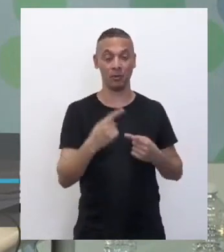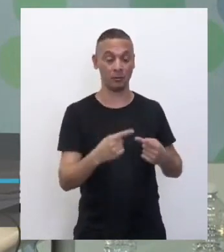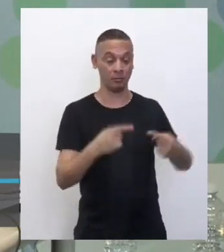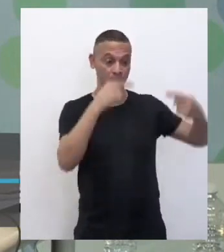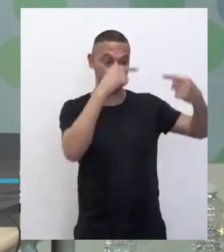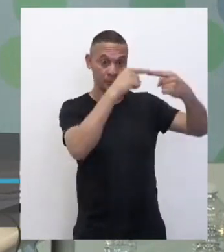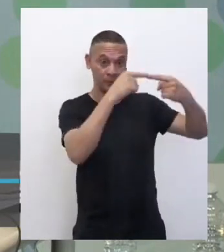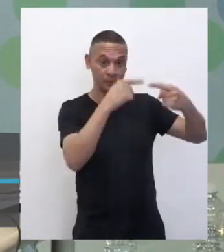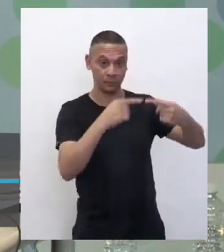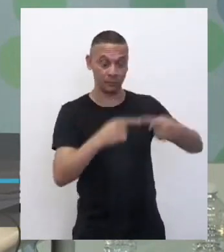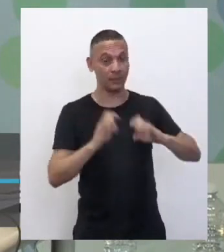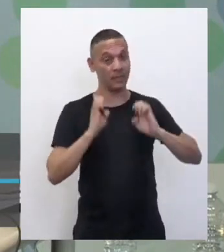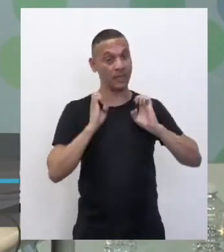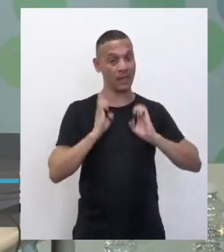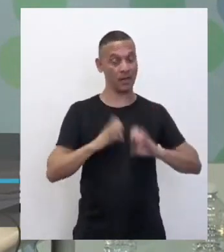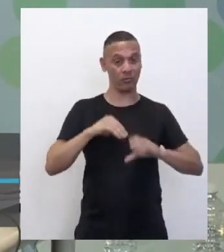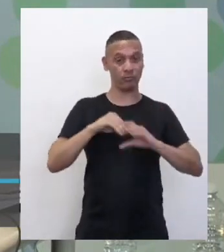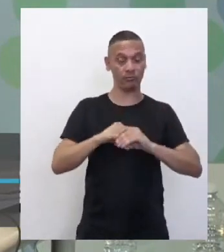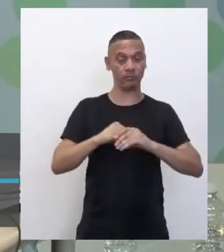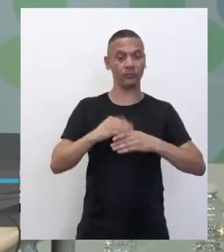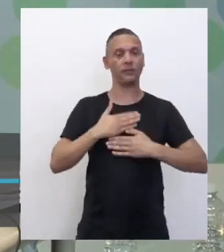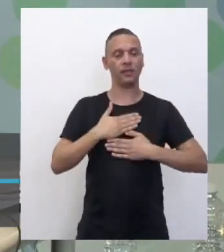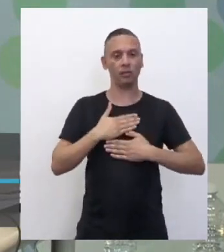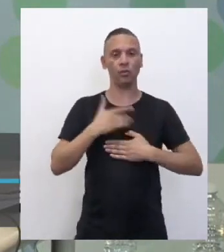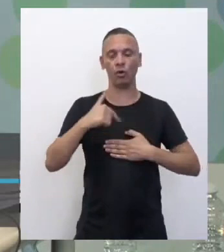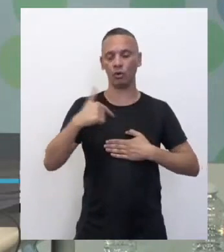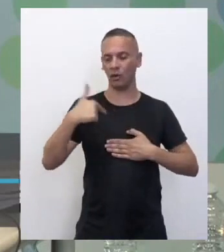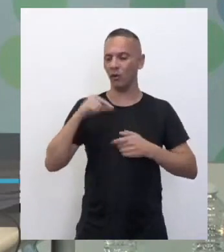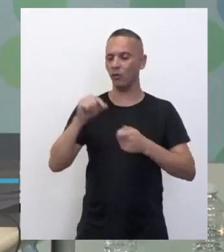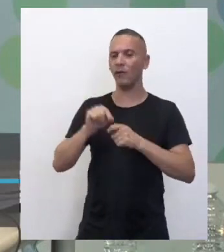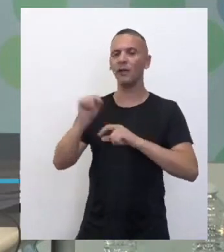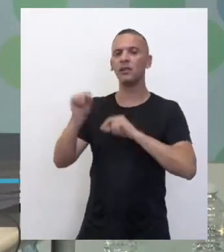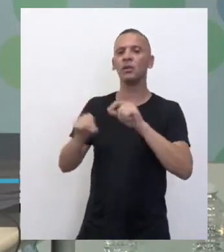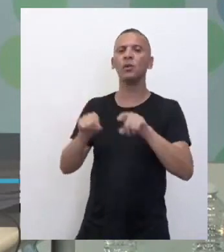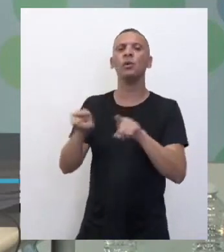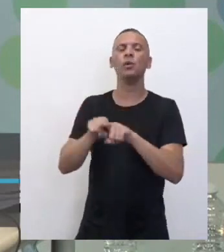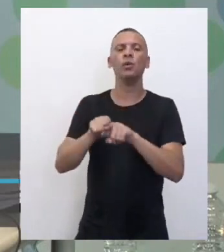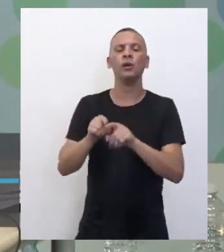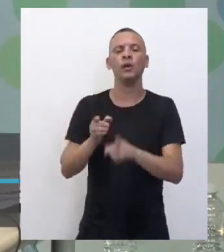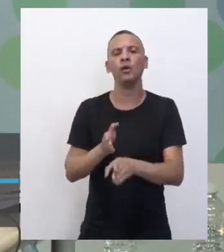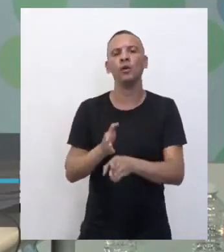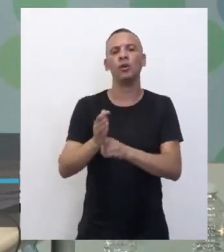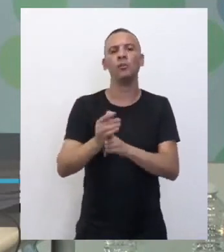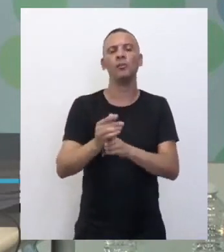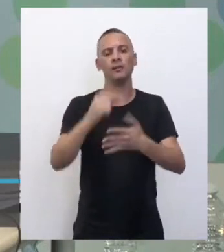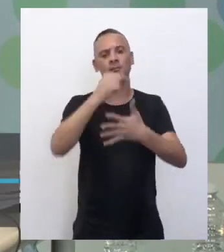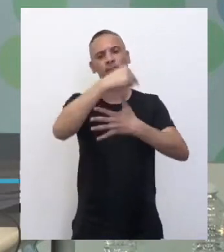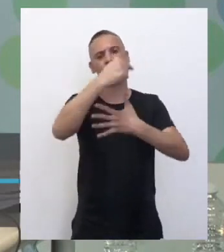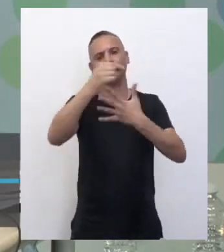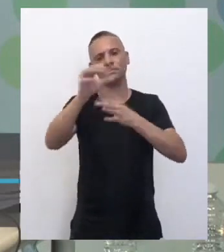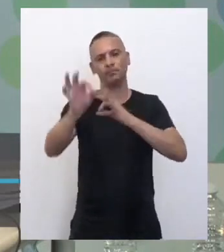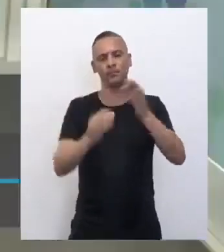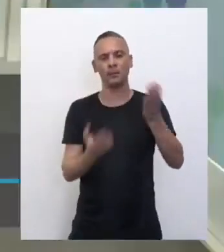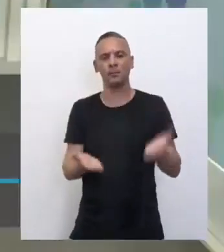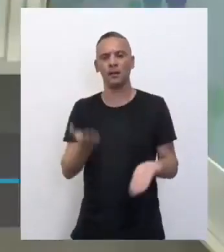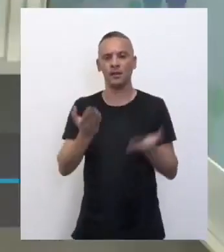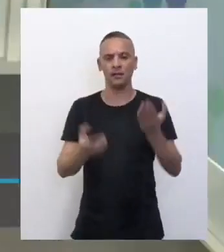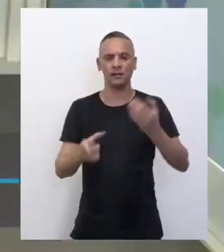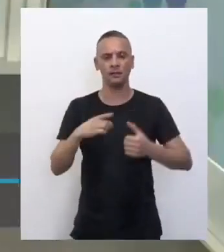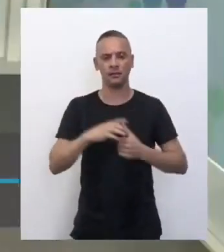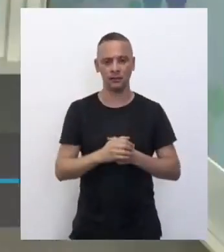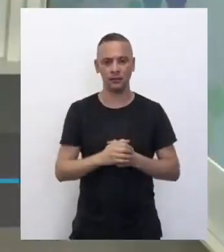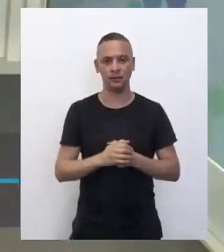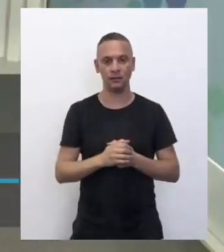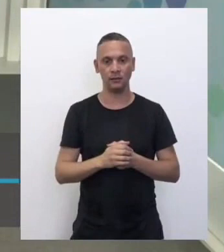ético que eu guardo, outra coisa é a atitude que eu vou tomar diante dos elementos que eu coloco nessa balança. Gente, estamos terminando a